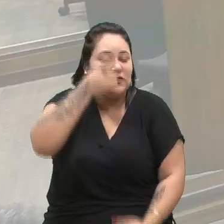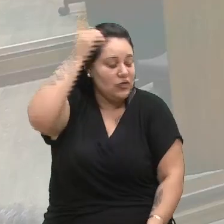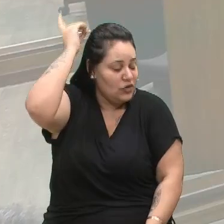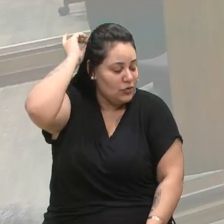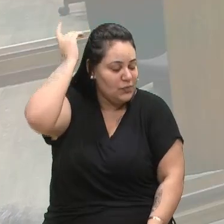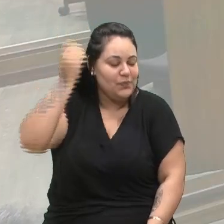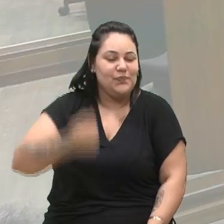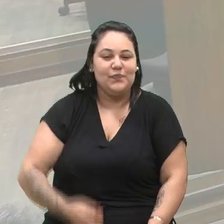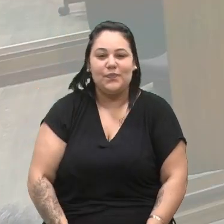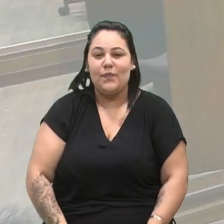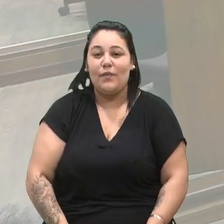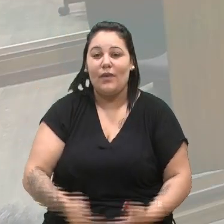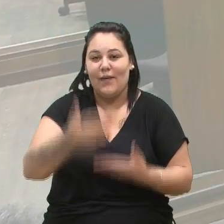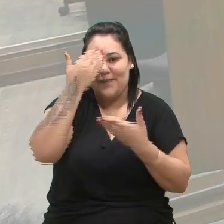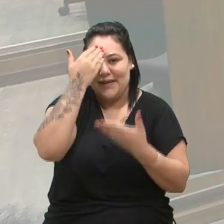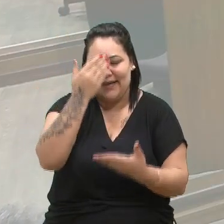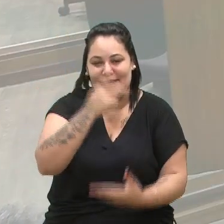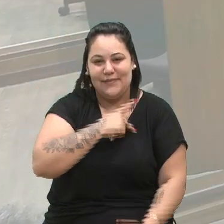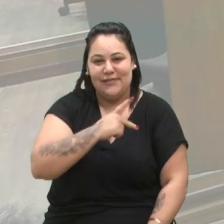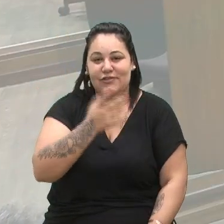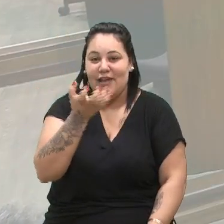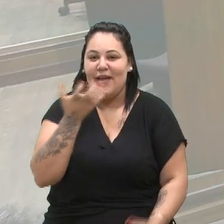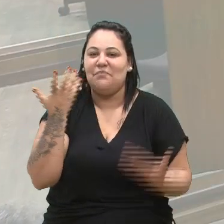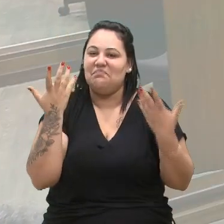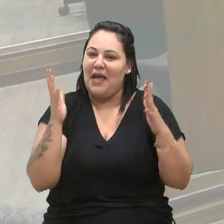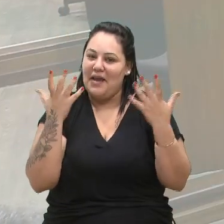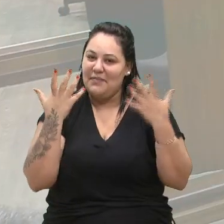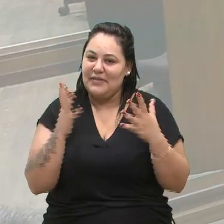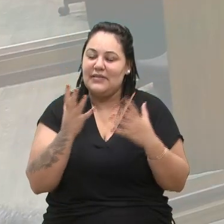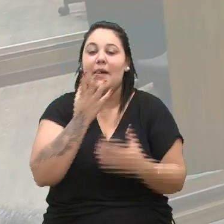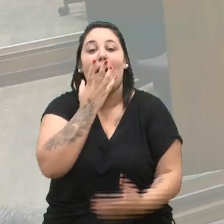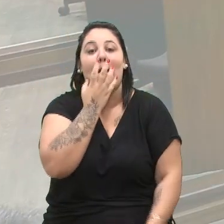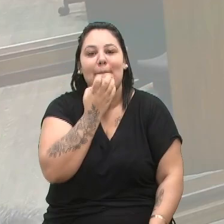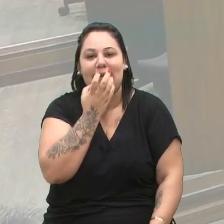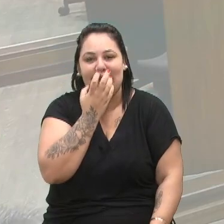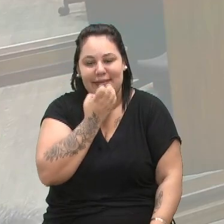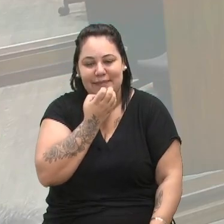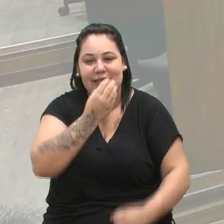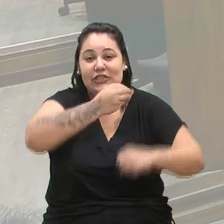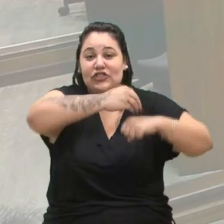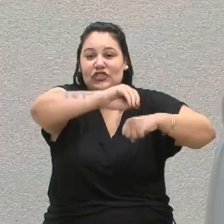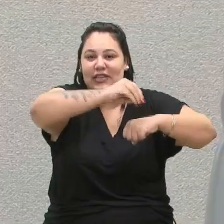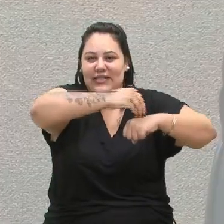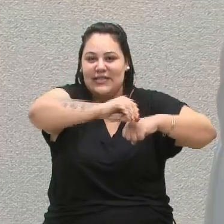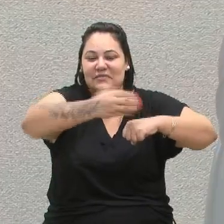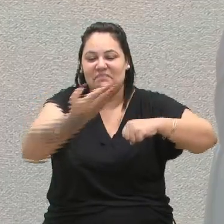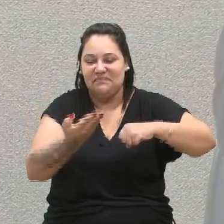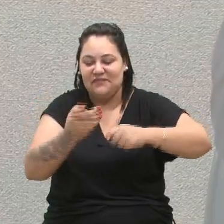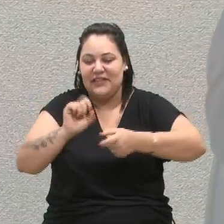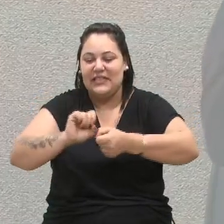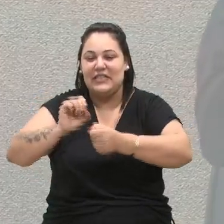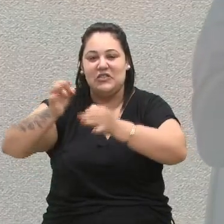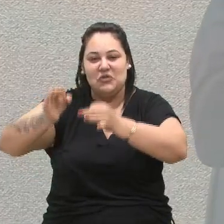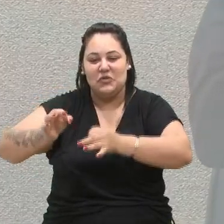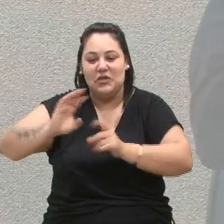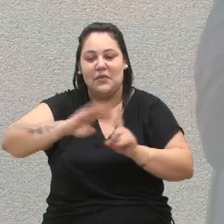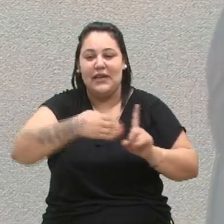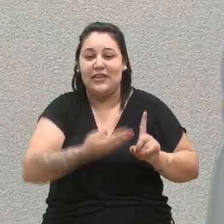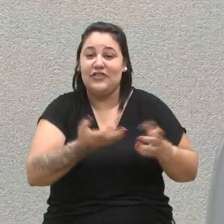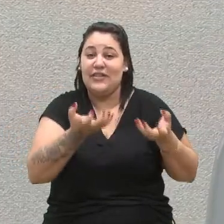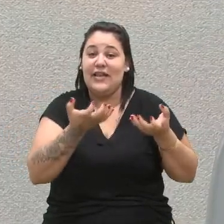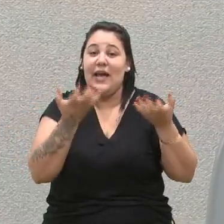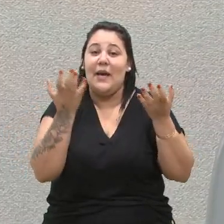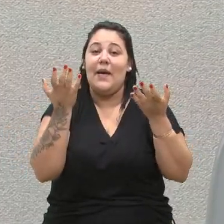Nobres colegas, quero parabenizar o vereador Camilles pela proposição desta homenagem, parabenizar a